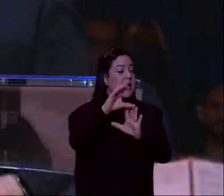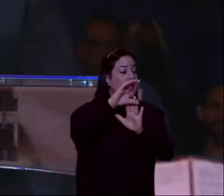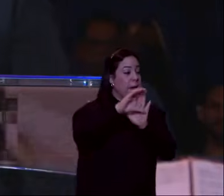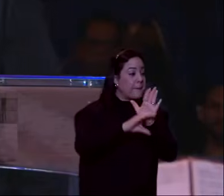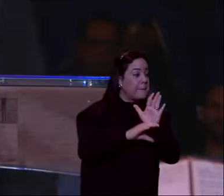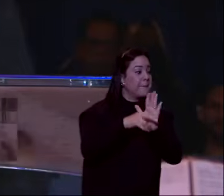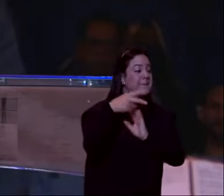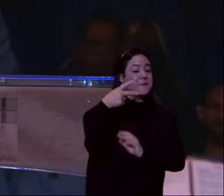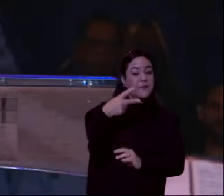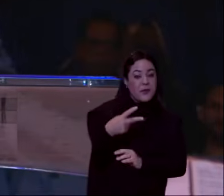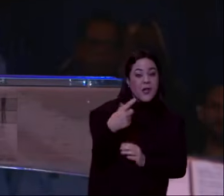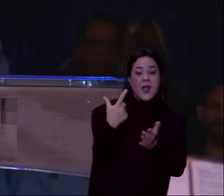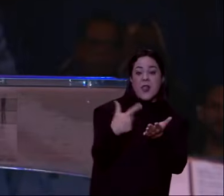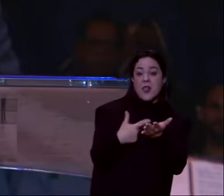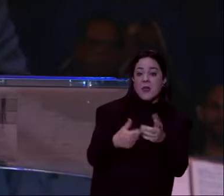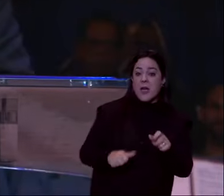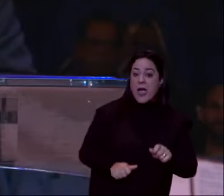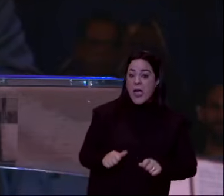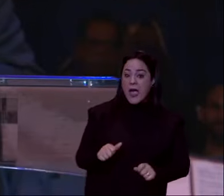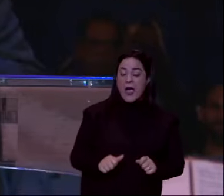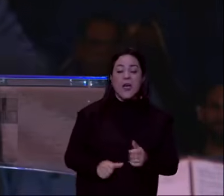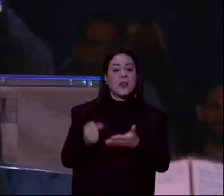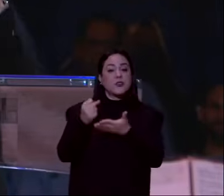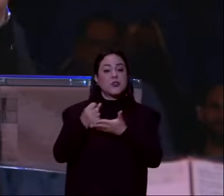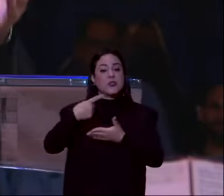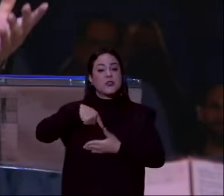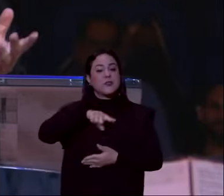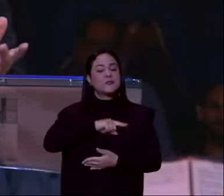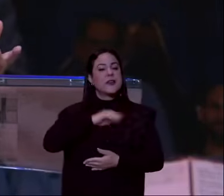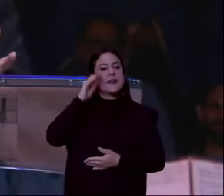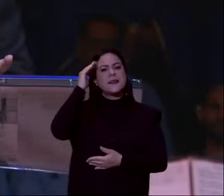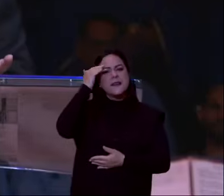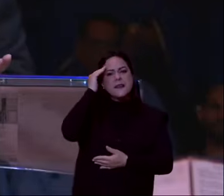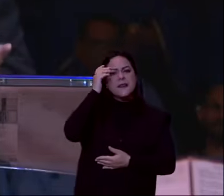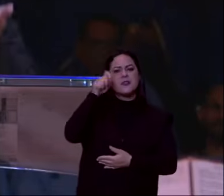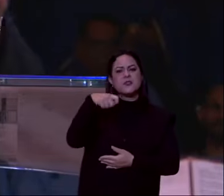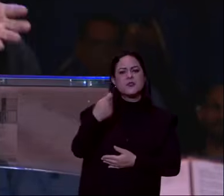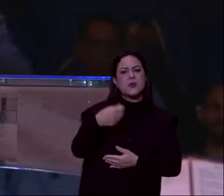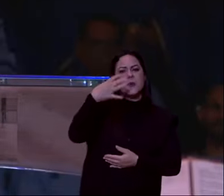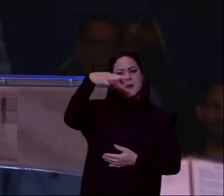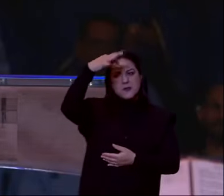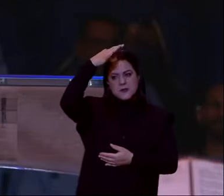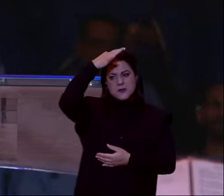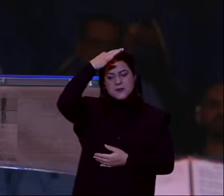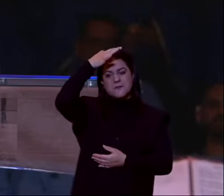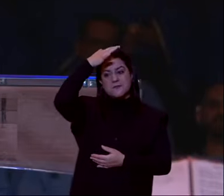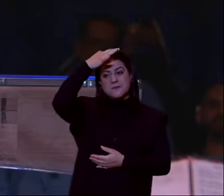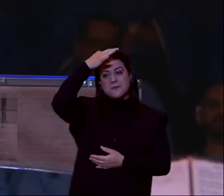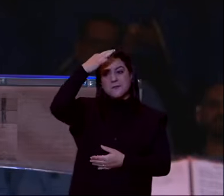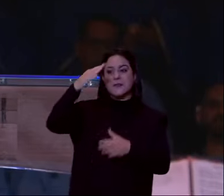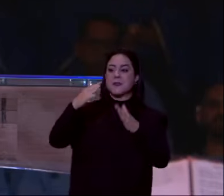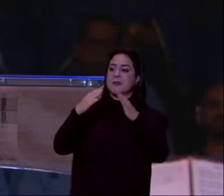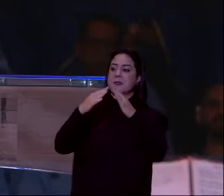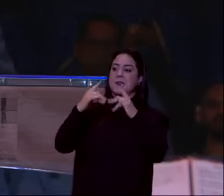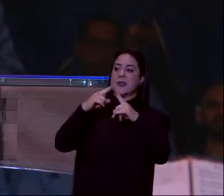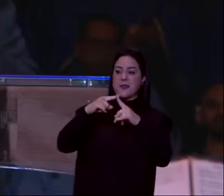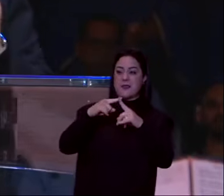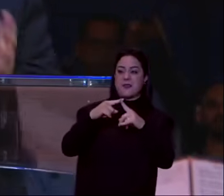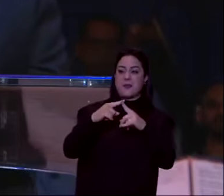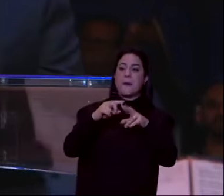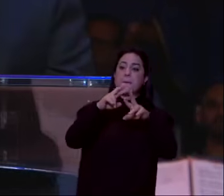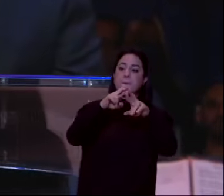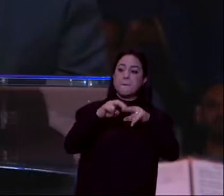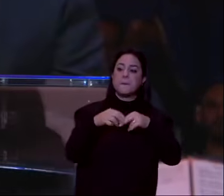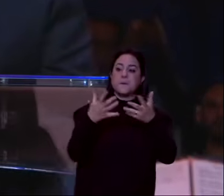2 do livro de Atos nos ajuda a entender a obra do Espírito Santo na vida da igreja. Por isso eu gostaria